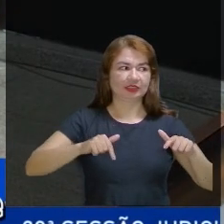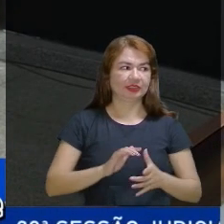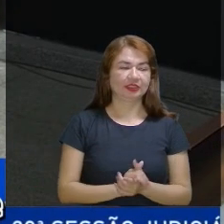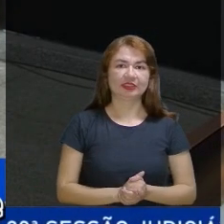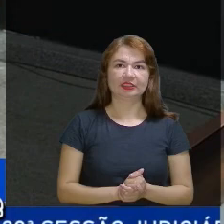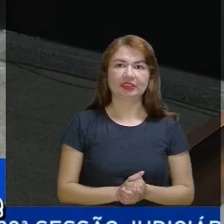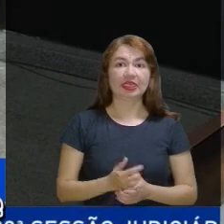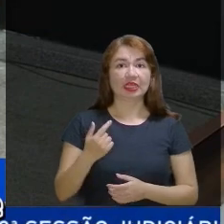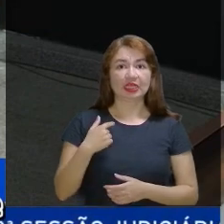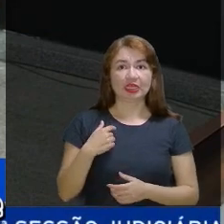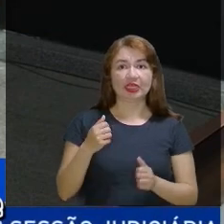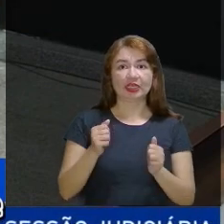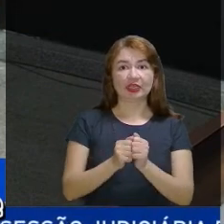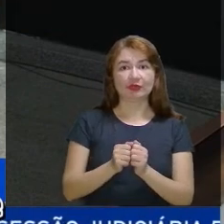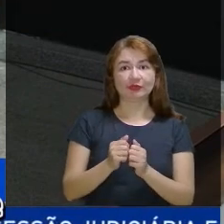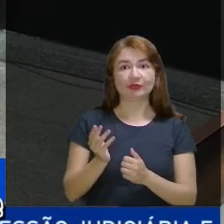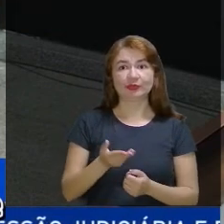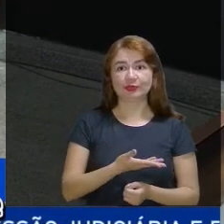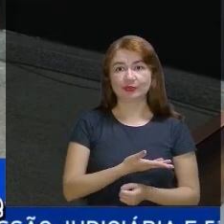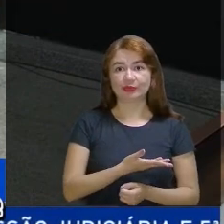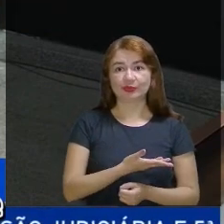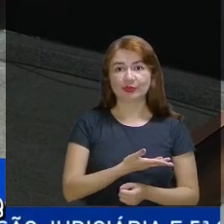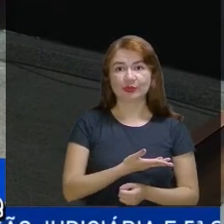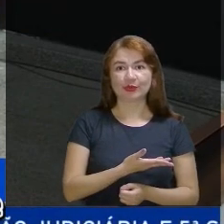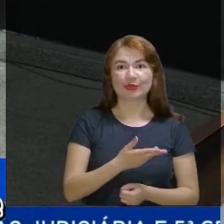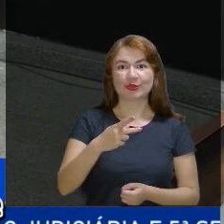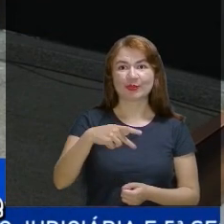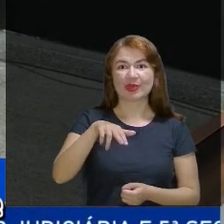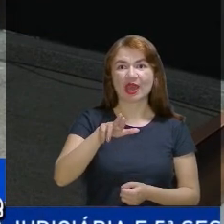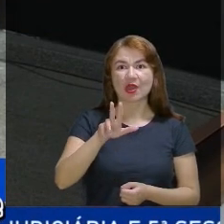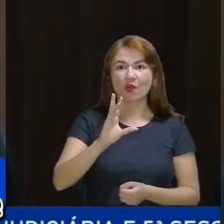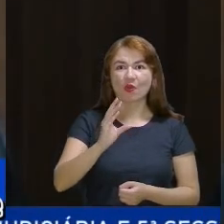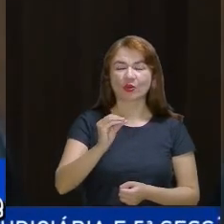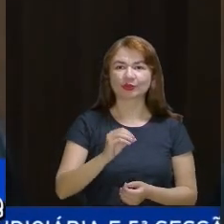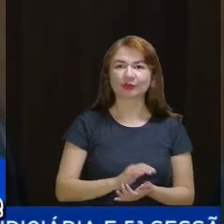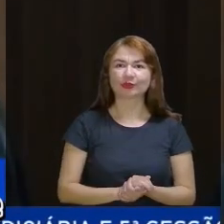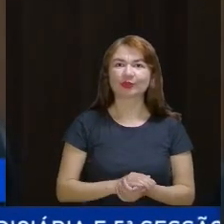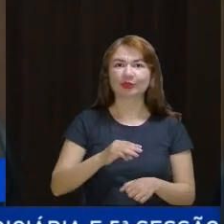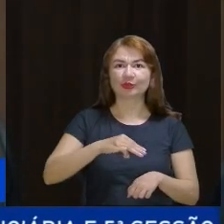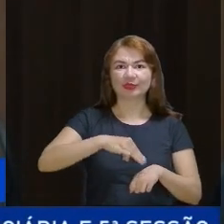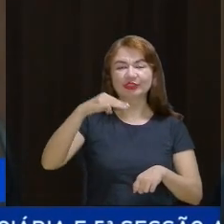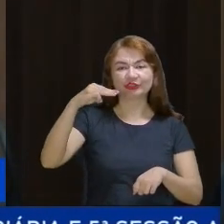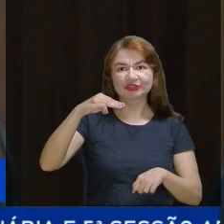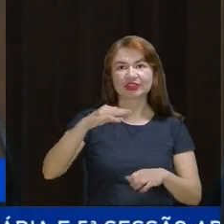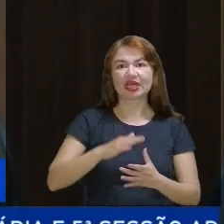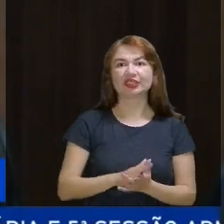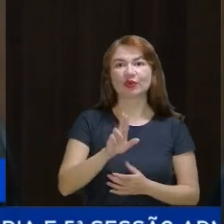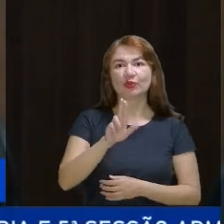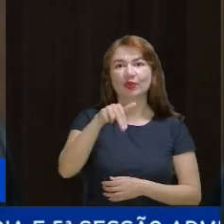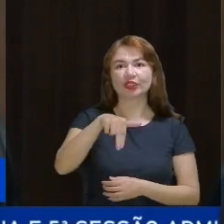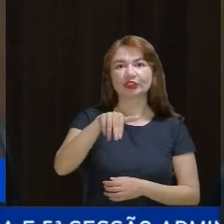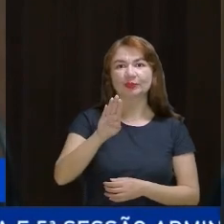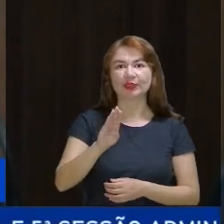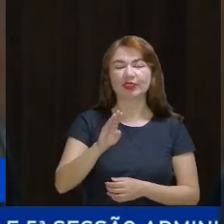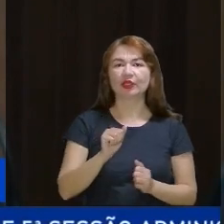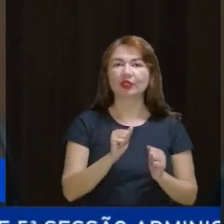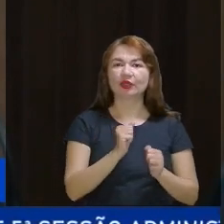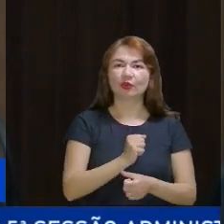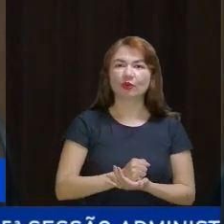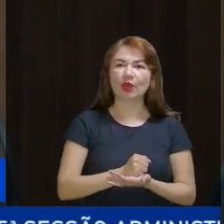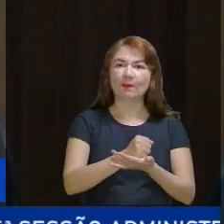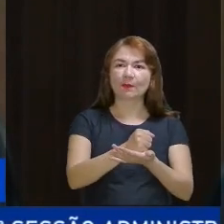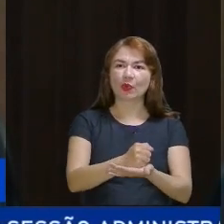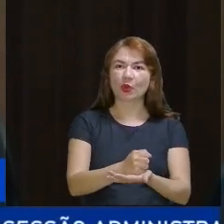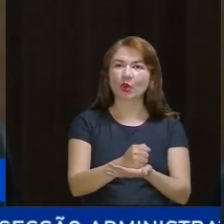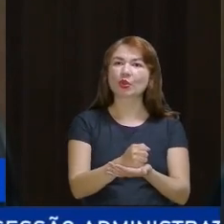Paulo e eu, fizemos o mestrado e concluímos pelo UNB, graças ao desembargador Torque, que com o apoio do IFAP, que foi